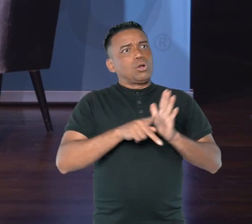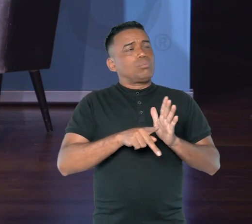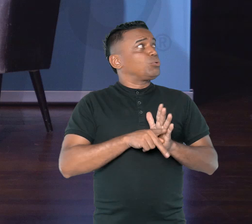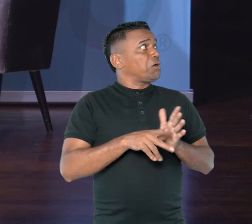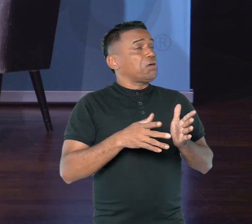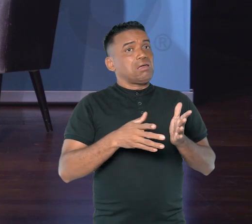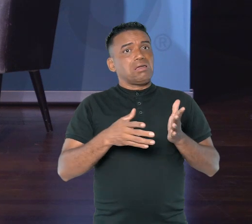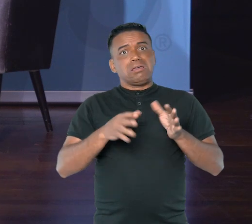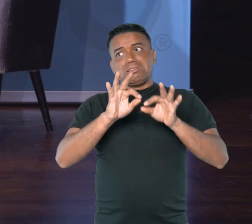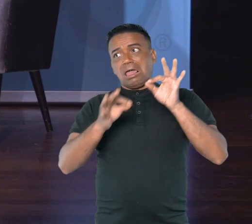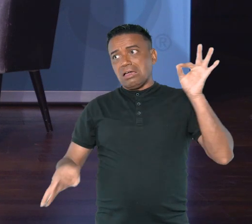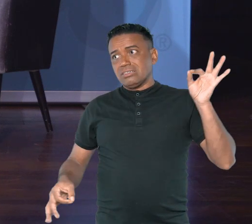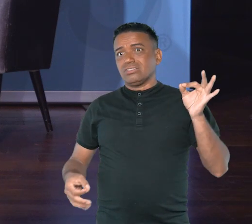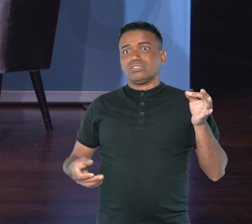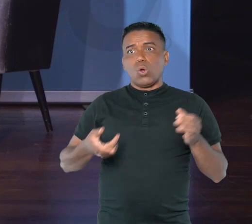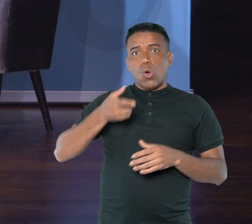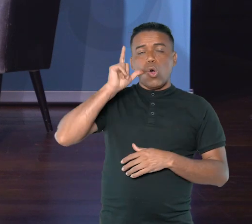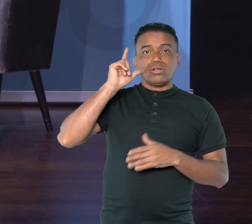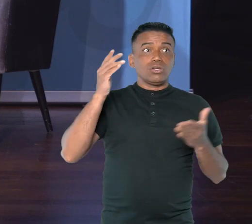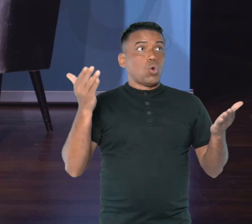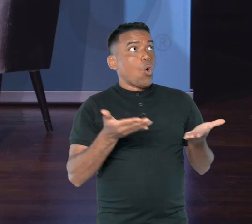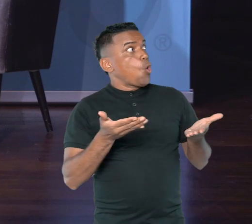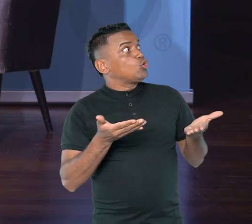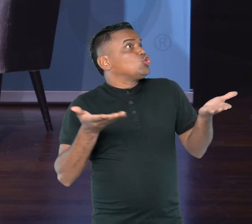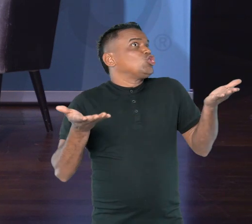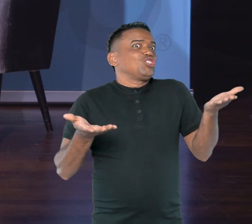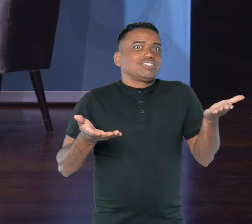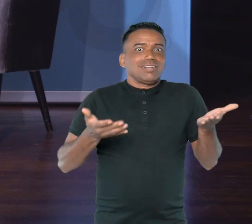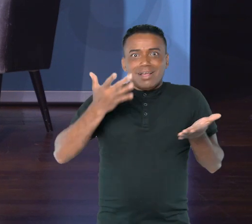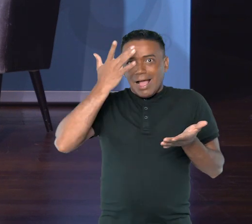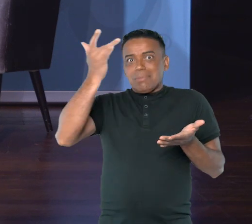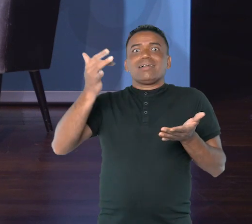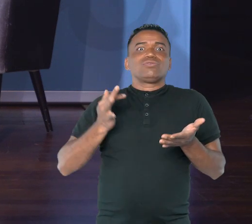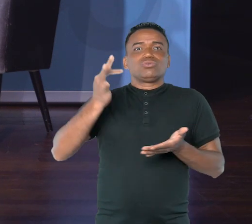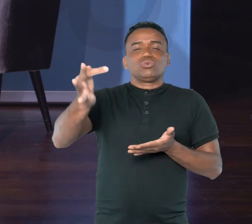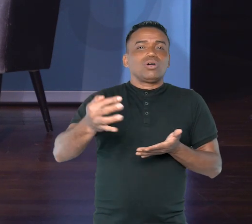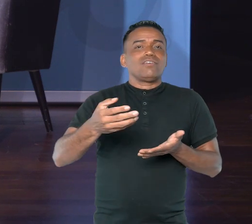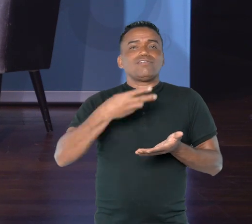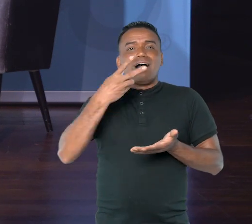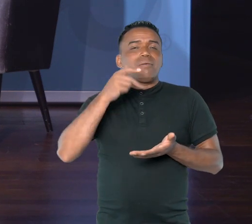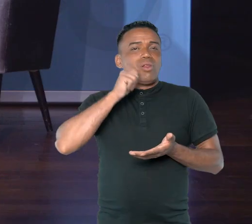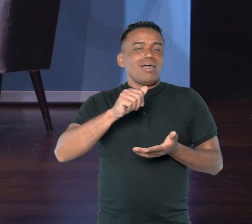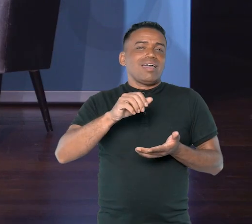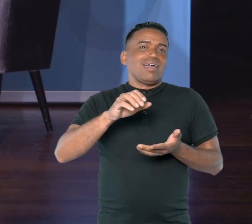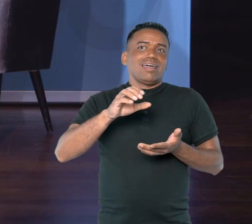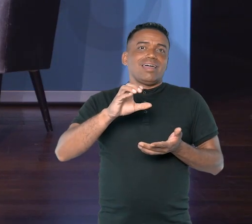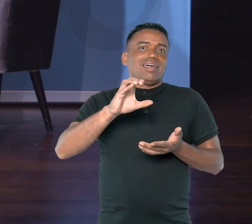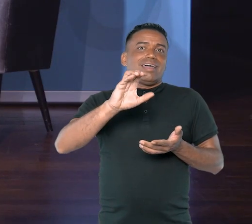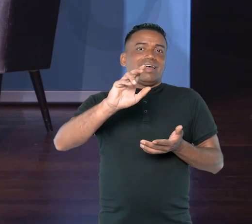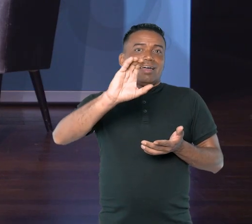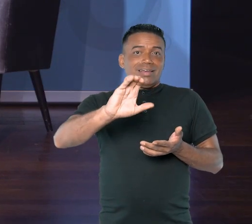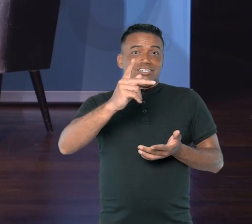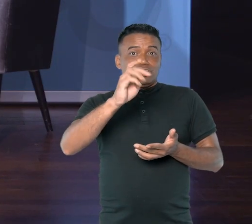disso que tece o ontem, o hoje, amanhã. Aí ele menciona Sherazade, a ideia de alguém que conta